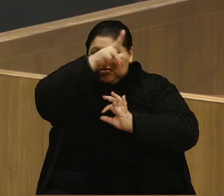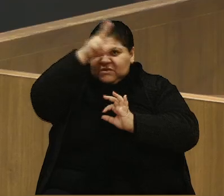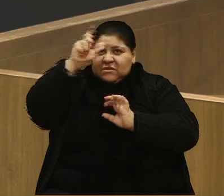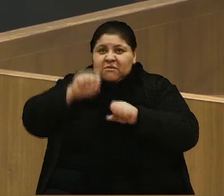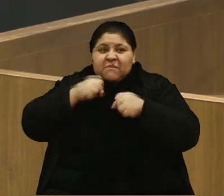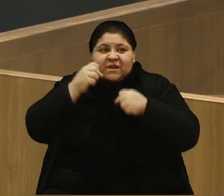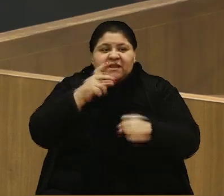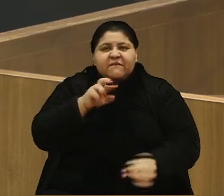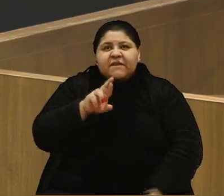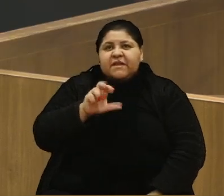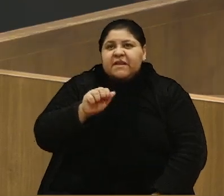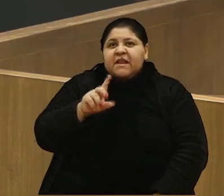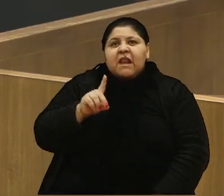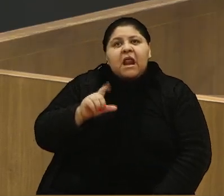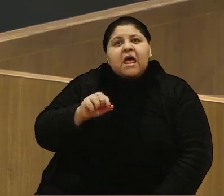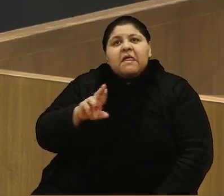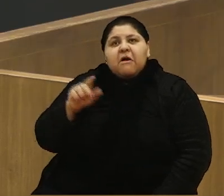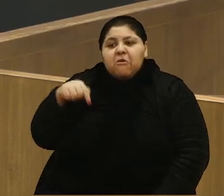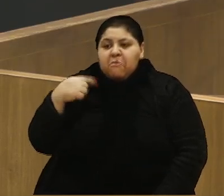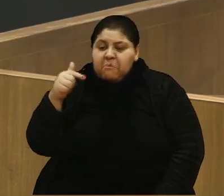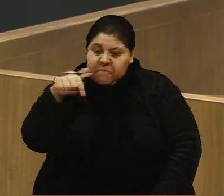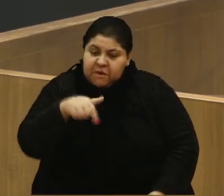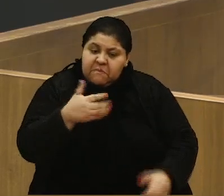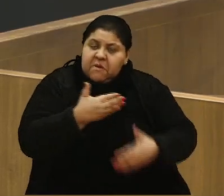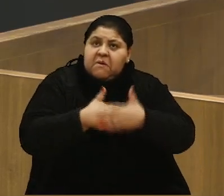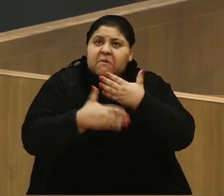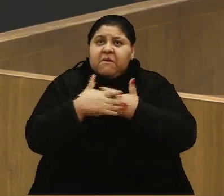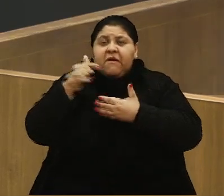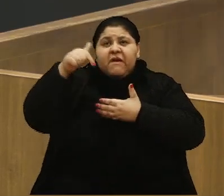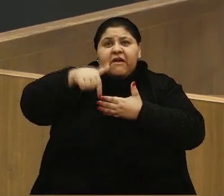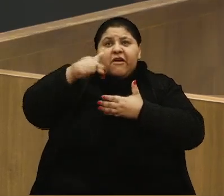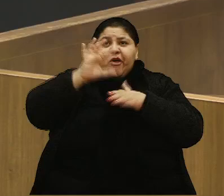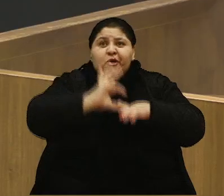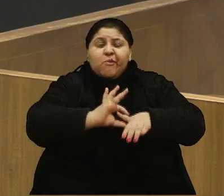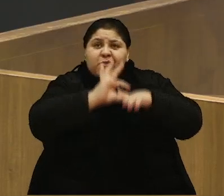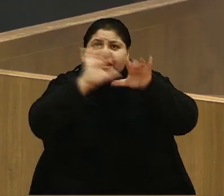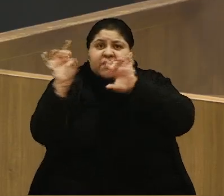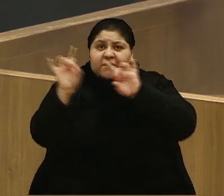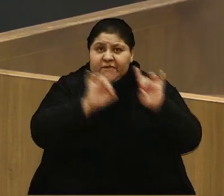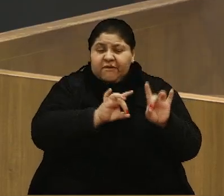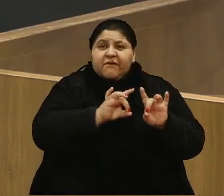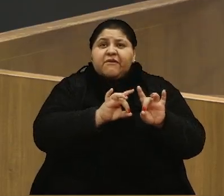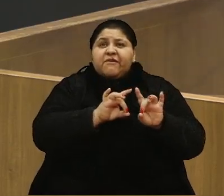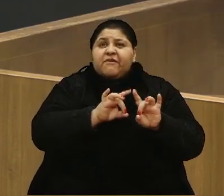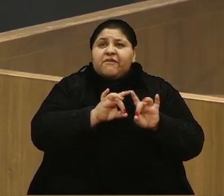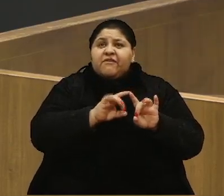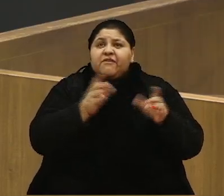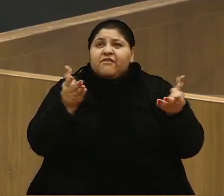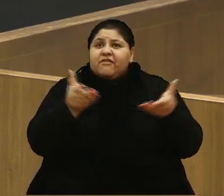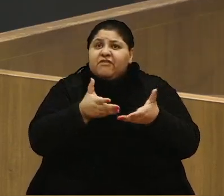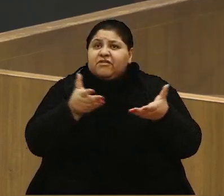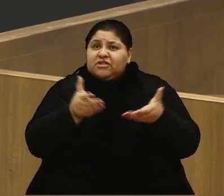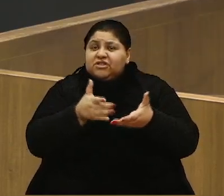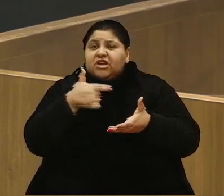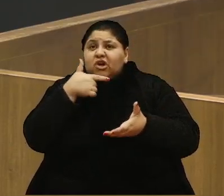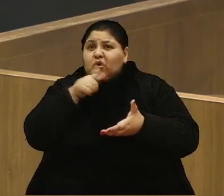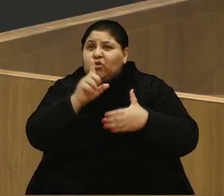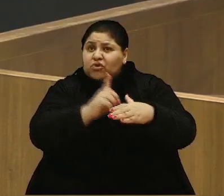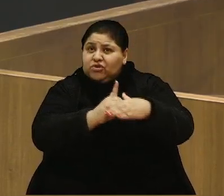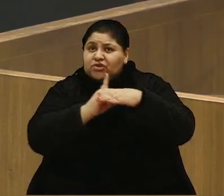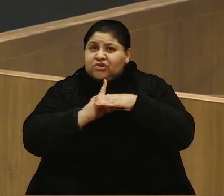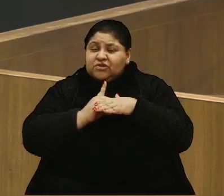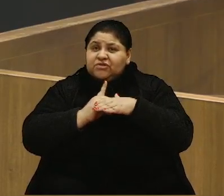mim também tá tudo bem. E aqui o recado vai para os proprietários da página, que eu me dava muito bem, vereadora Daiane, e já arrumei até cliente para eles na época, quando